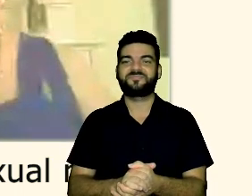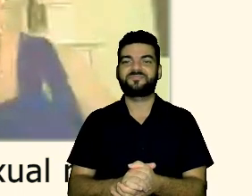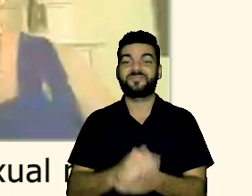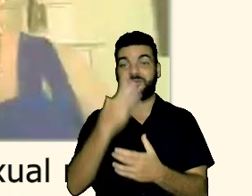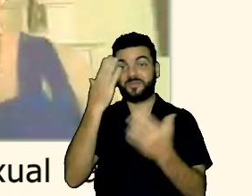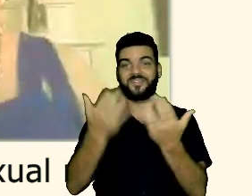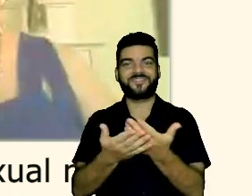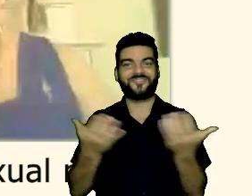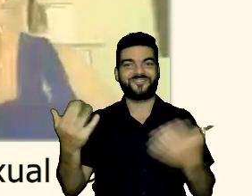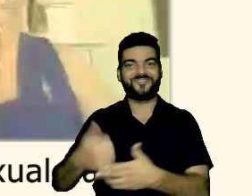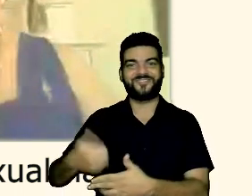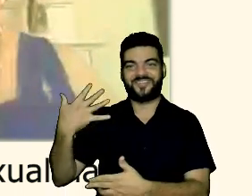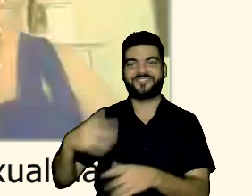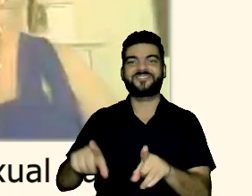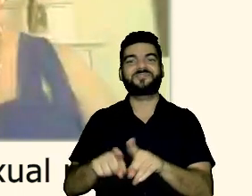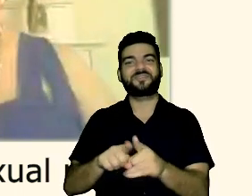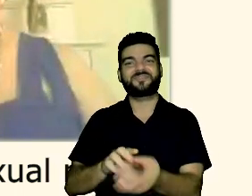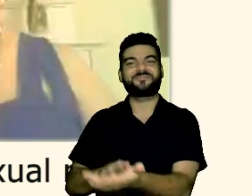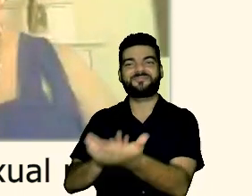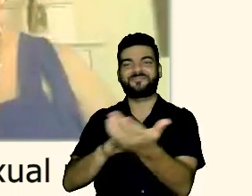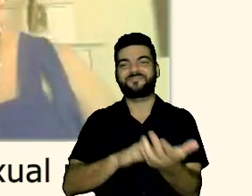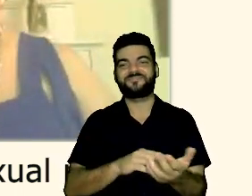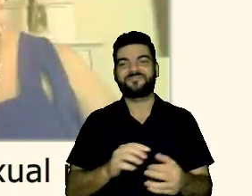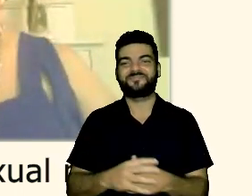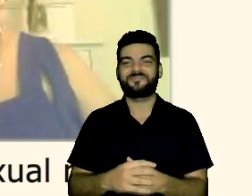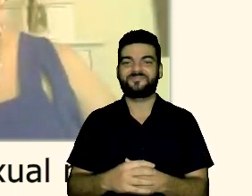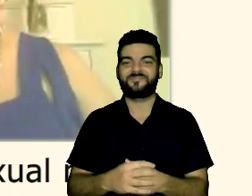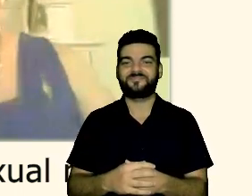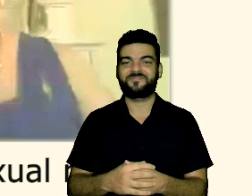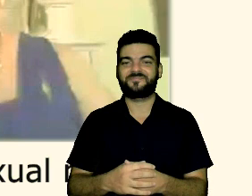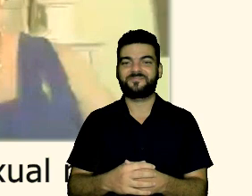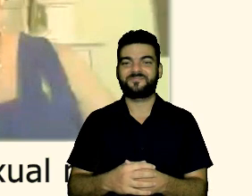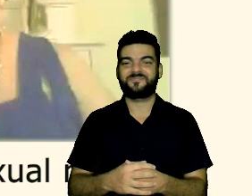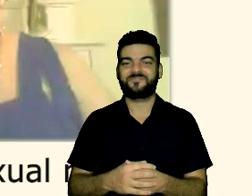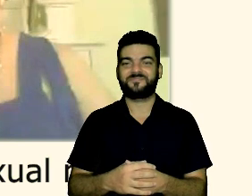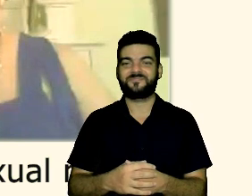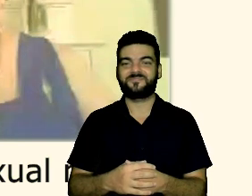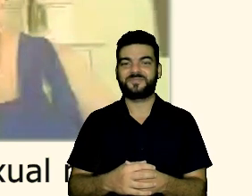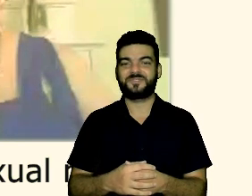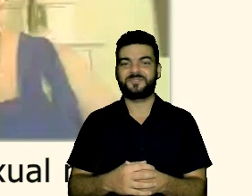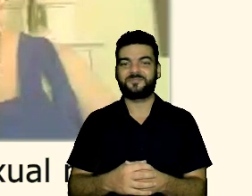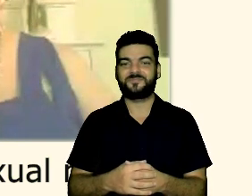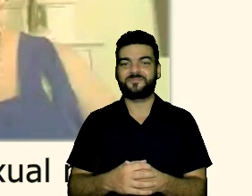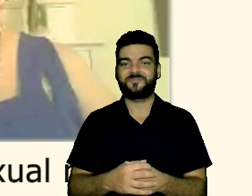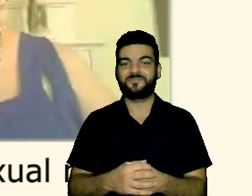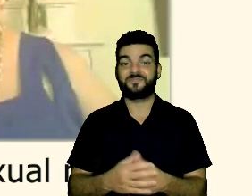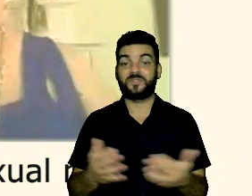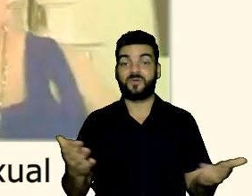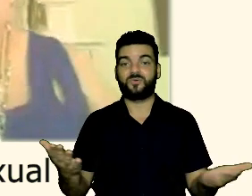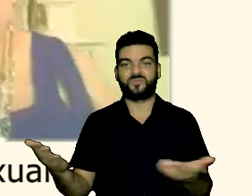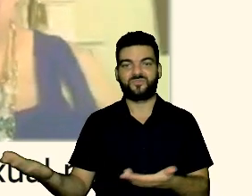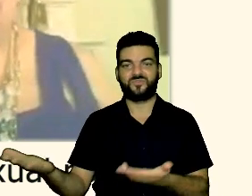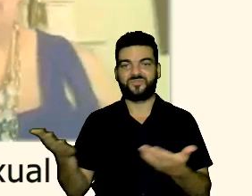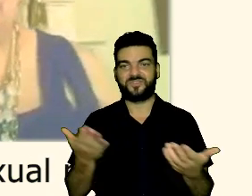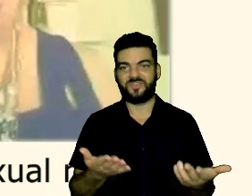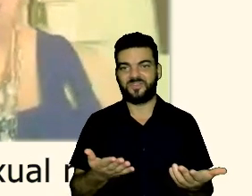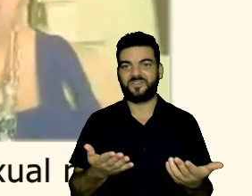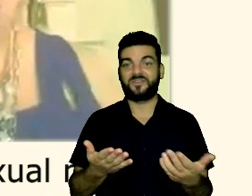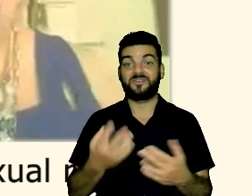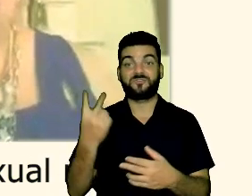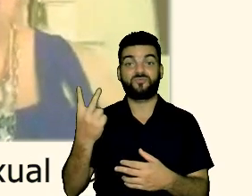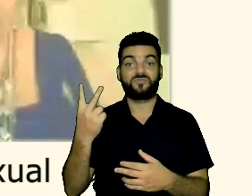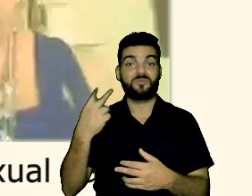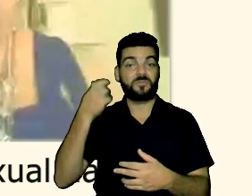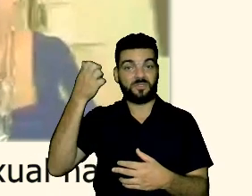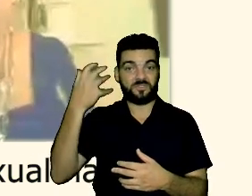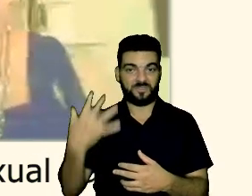obrigada. Obrigada, doutora, e a todas as pessoas aqui do chat também. Muito obrigada. Imagina, doutora Luciana. Então, agora eu